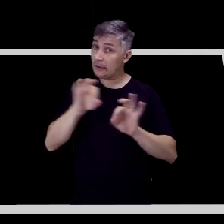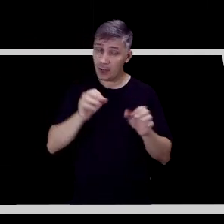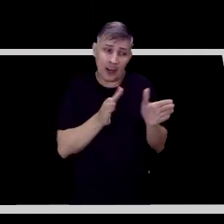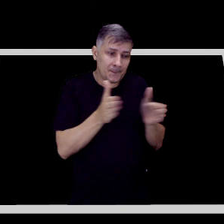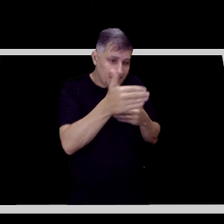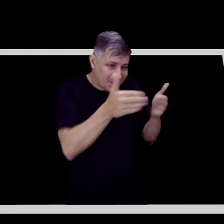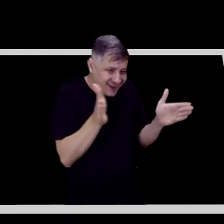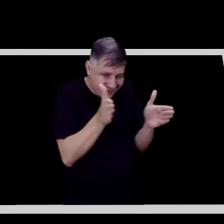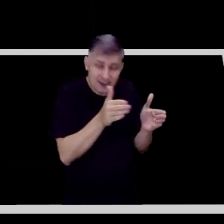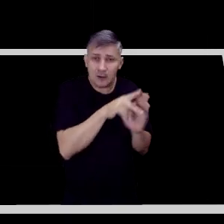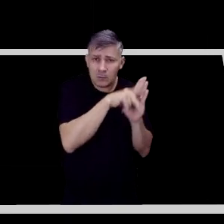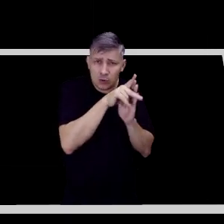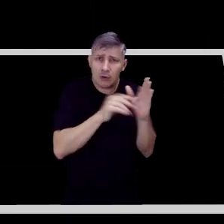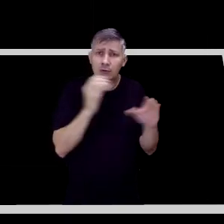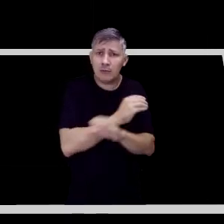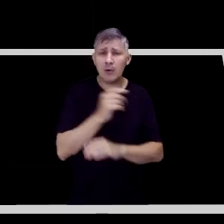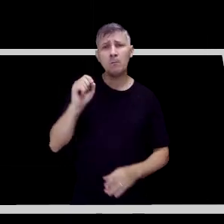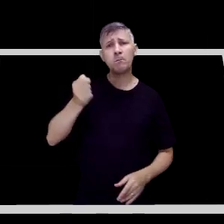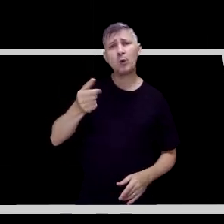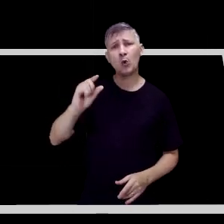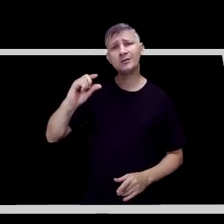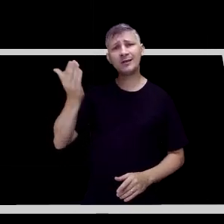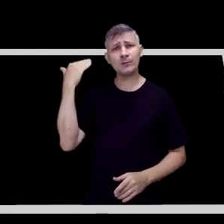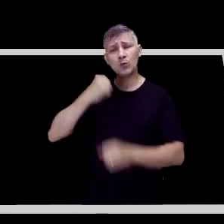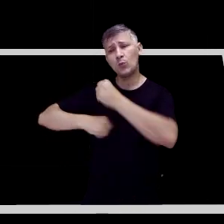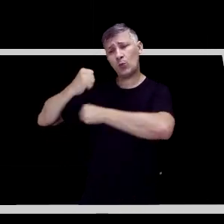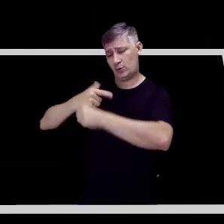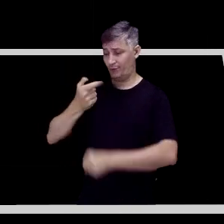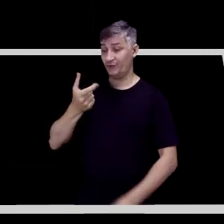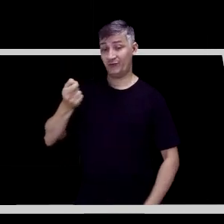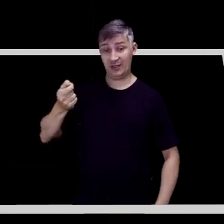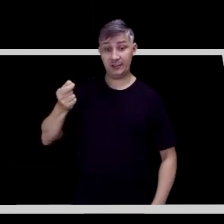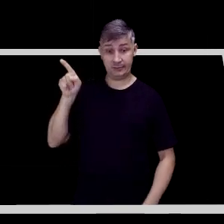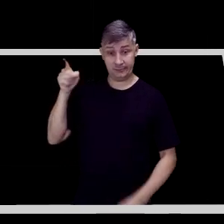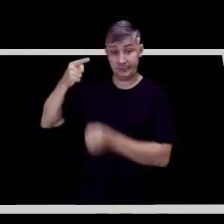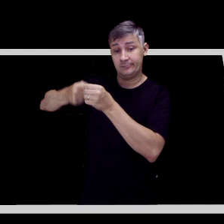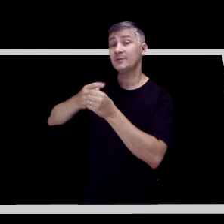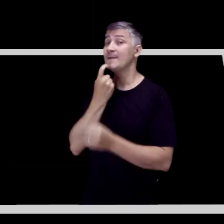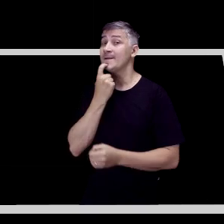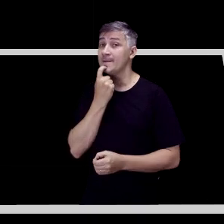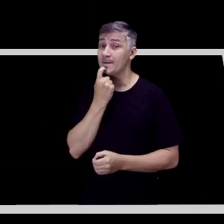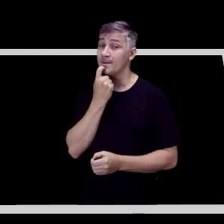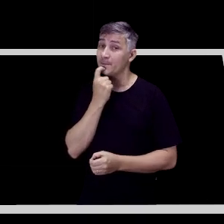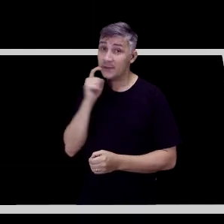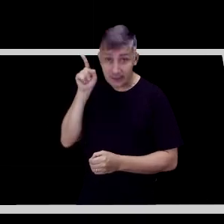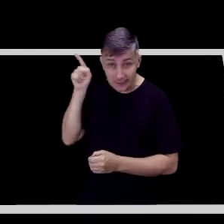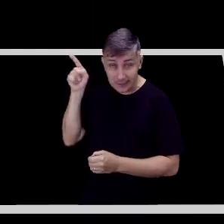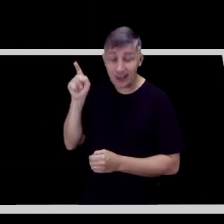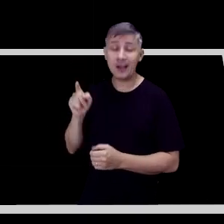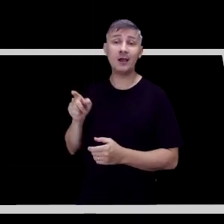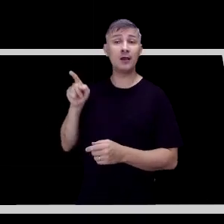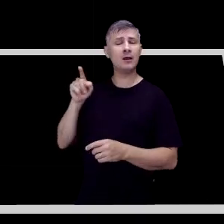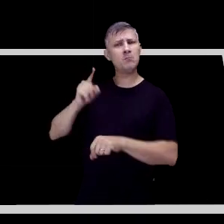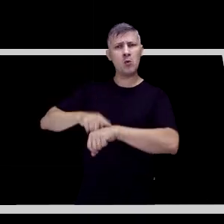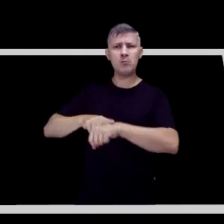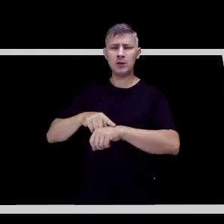essa transição de escala. Esse projeto ficou pronto recentemente, em 2020, mas que a gente teve sucesso